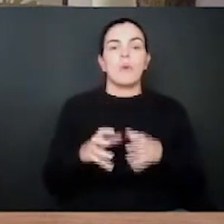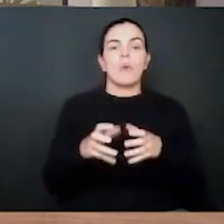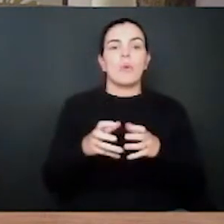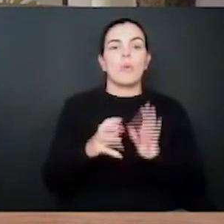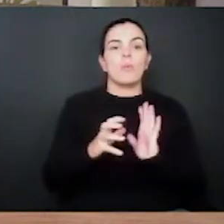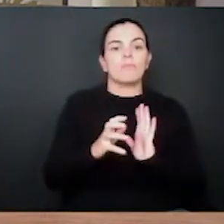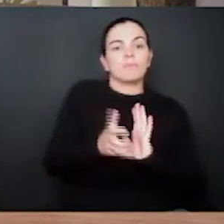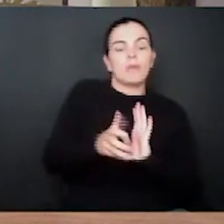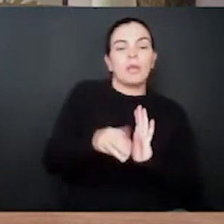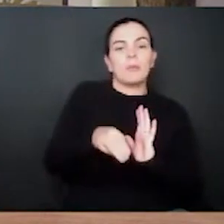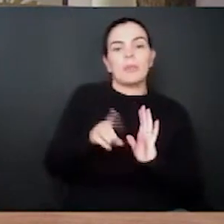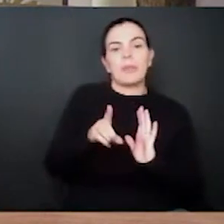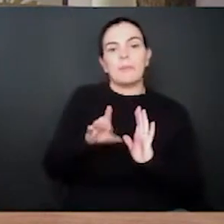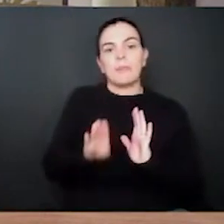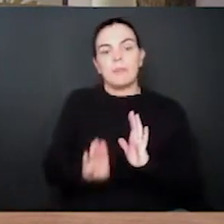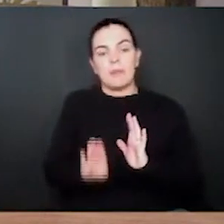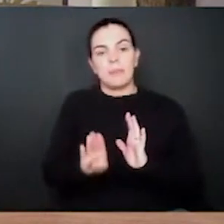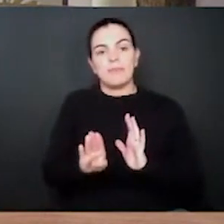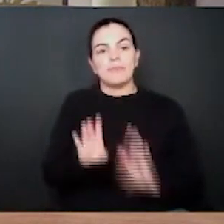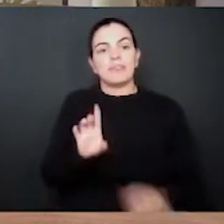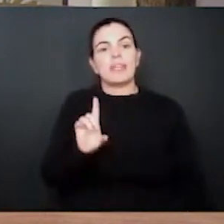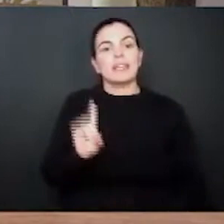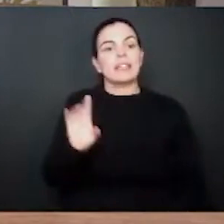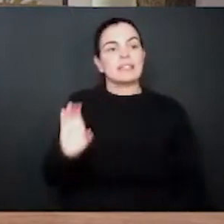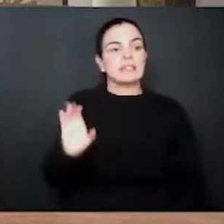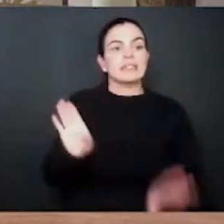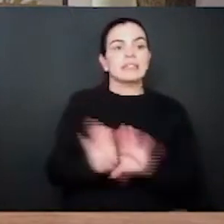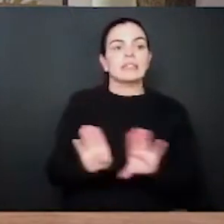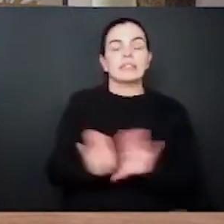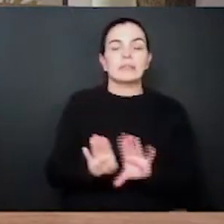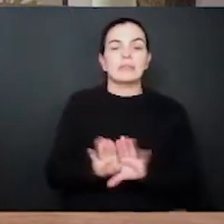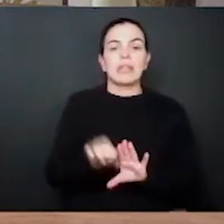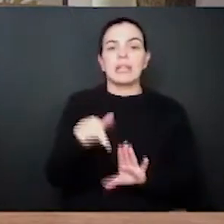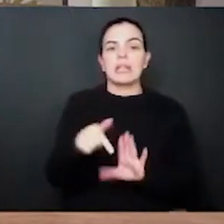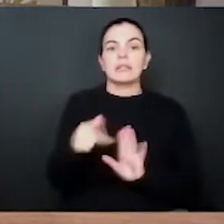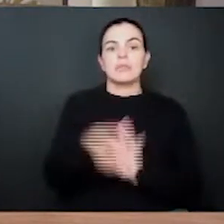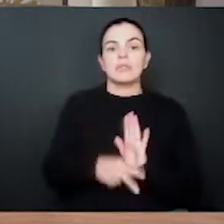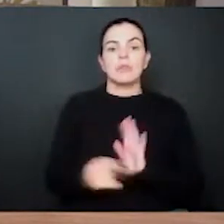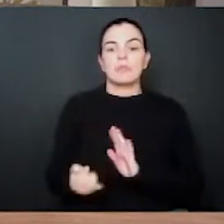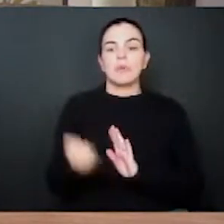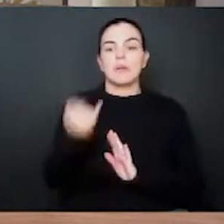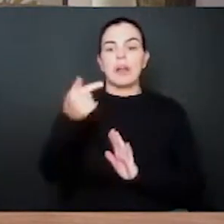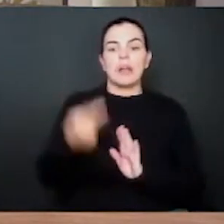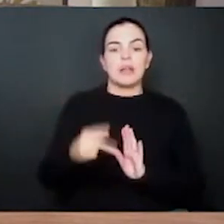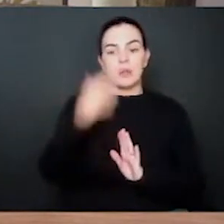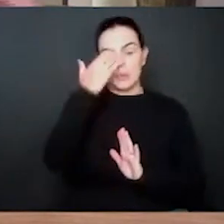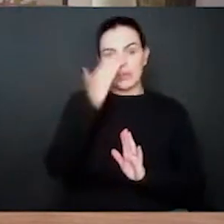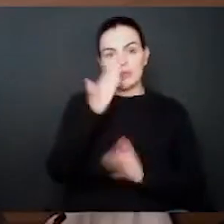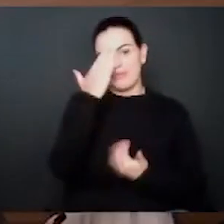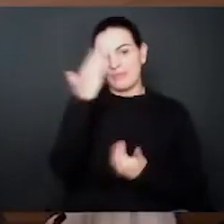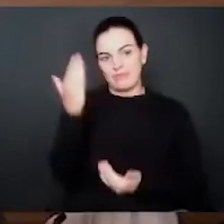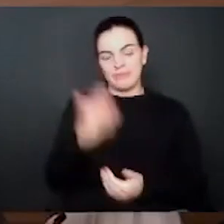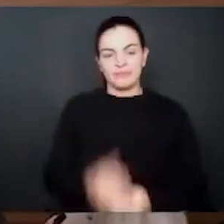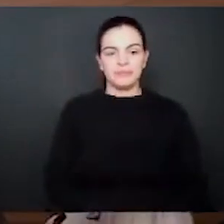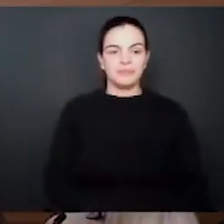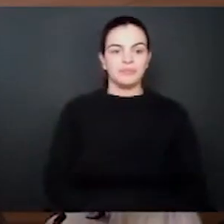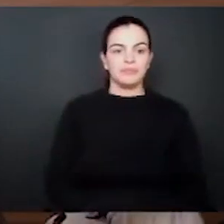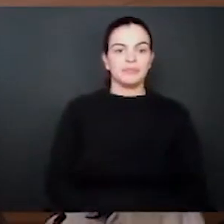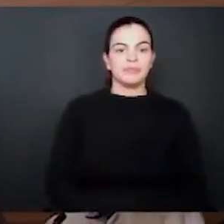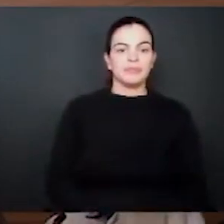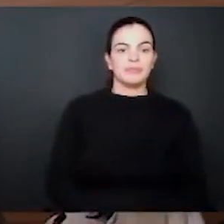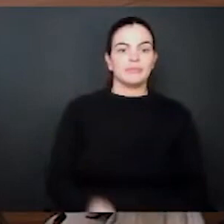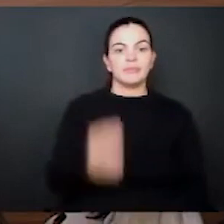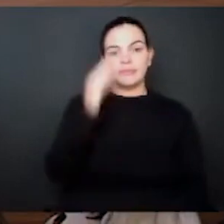e DC, para esse importante projeto para Curitiba. Muito obrigado, senhor presidente. Obrigado, vereador. Professor Euler, para